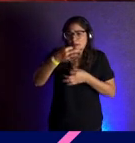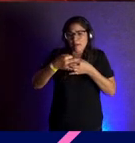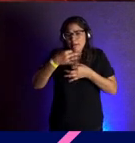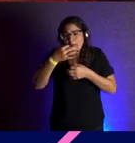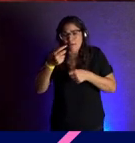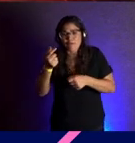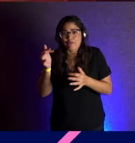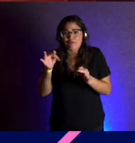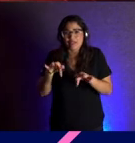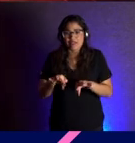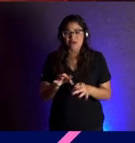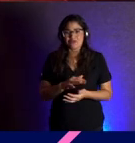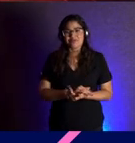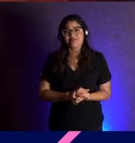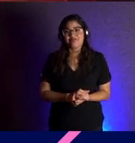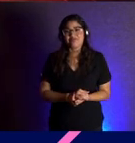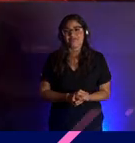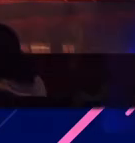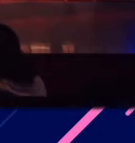apocalipse.